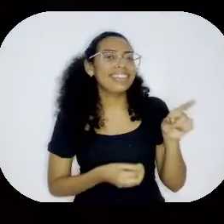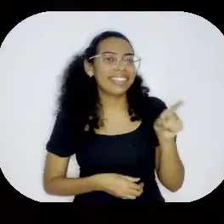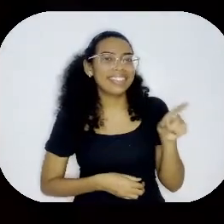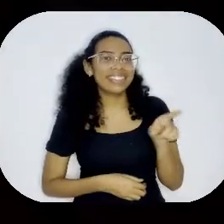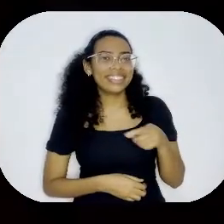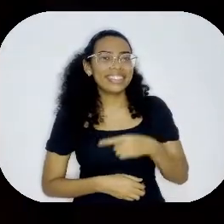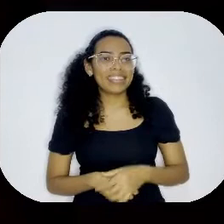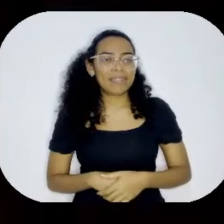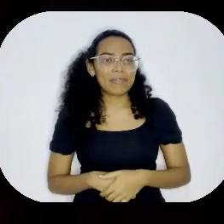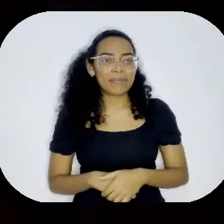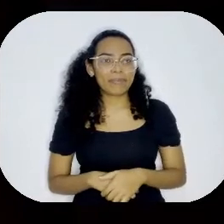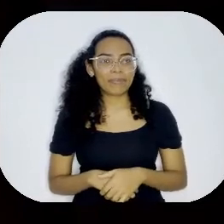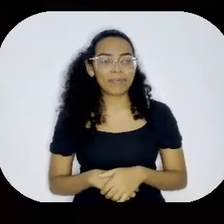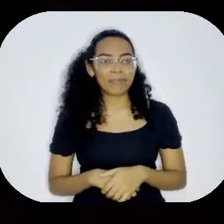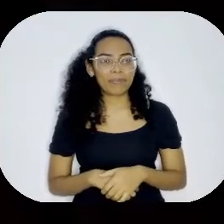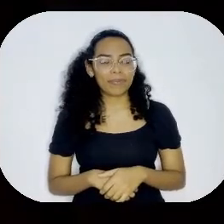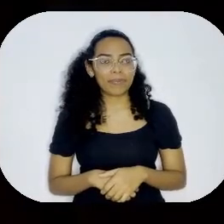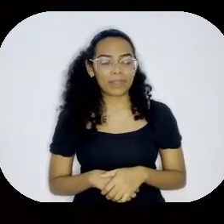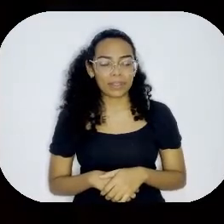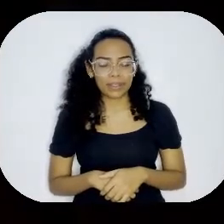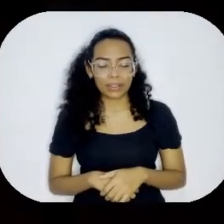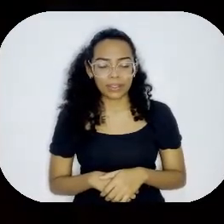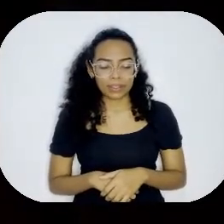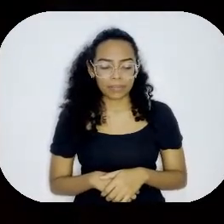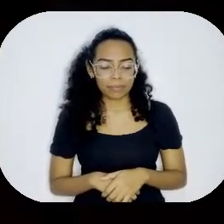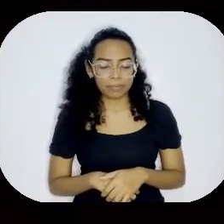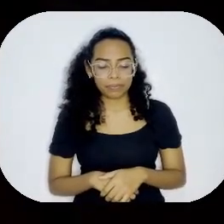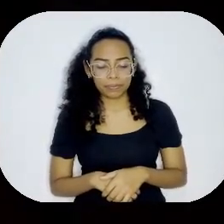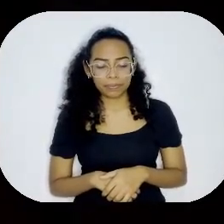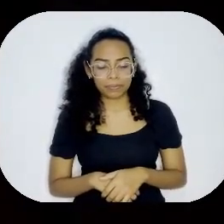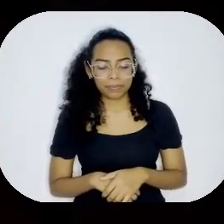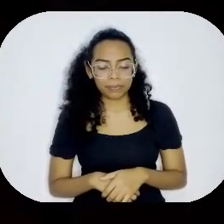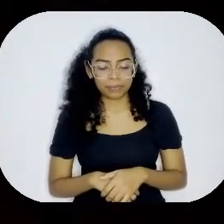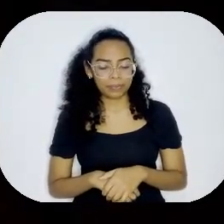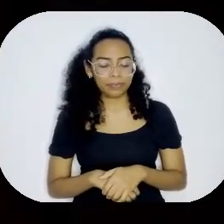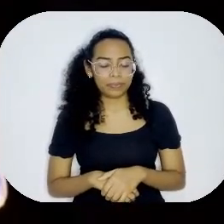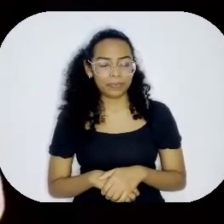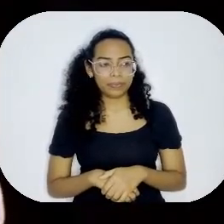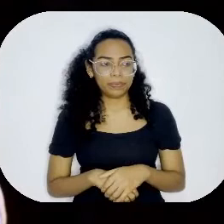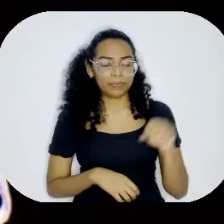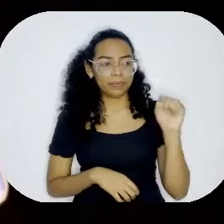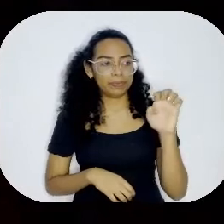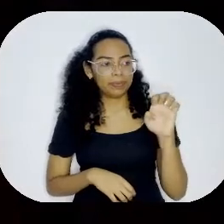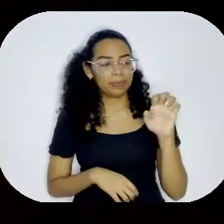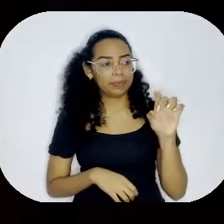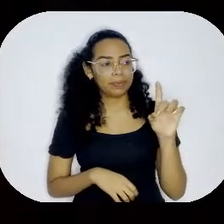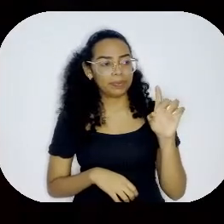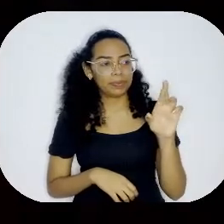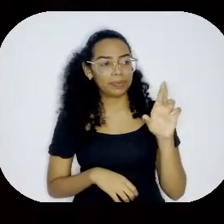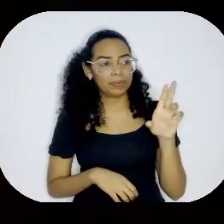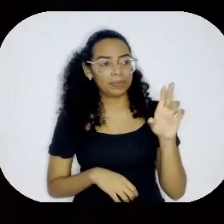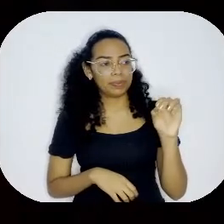Zé Walter, viu? Lá na Rua 13, Casa 50. E aí eu fiz essa música aqui, fiz um acróstico no nome dela, chamado Cedrol,